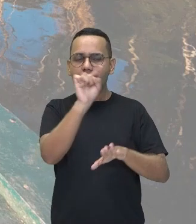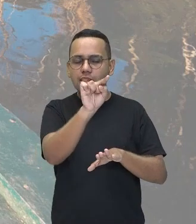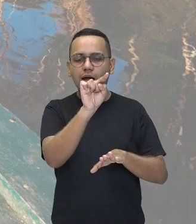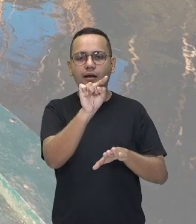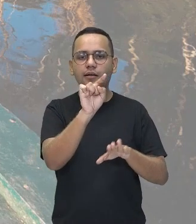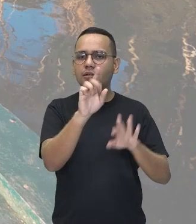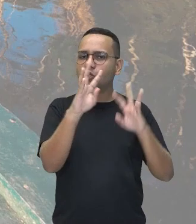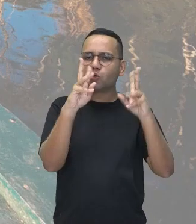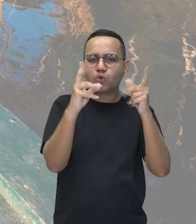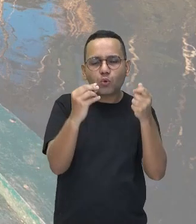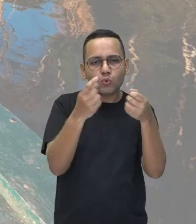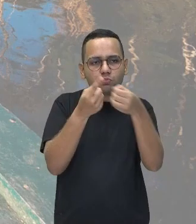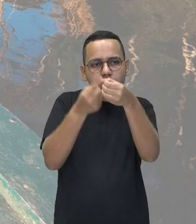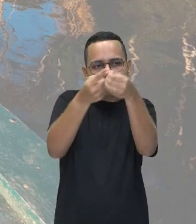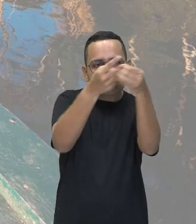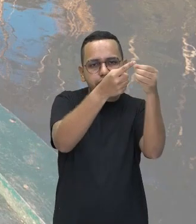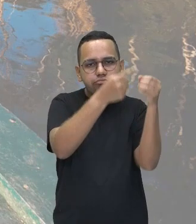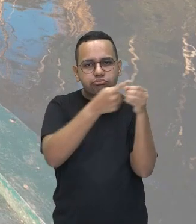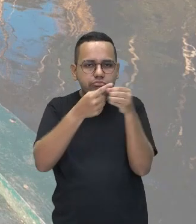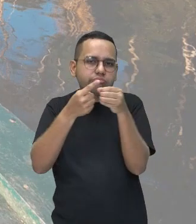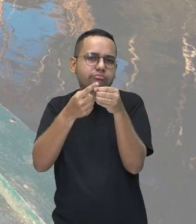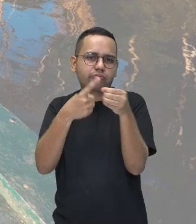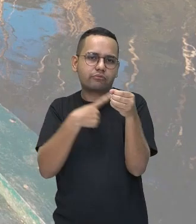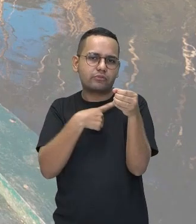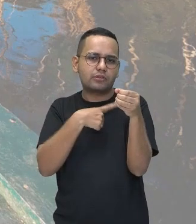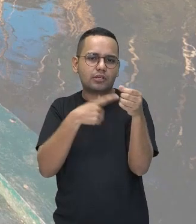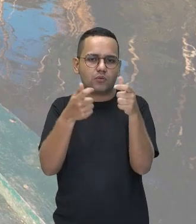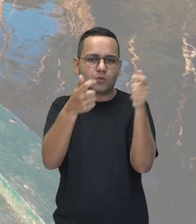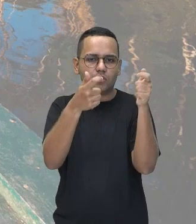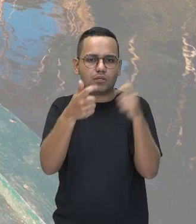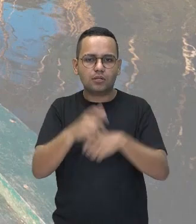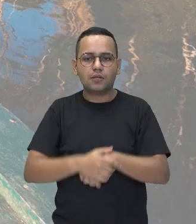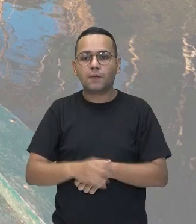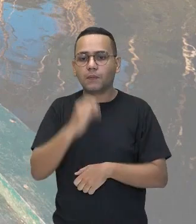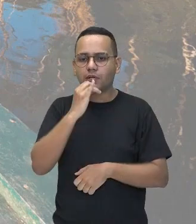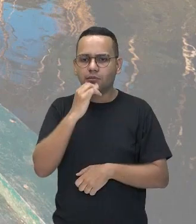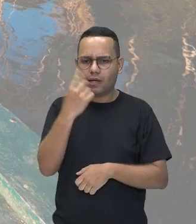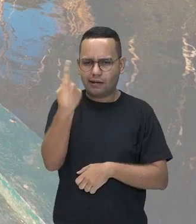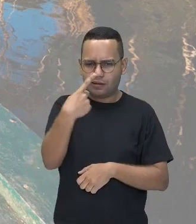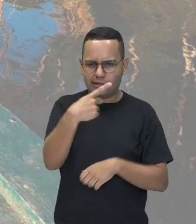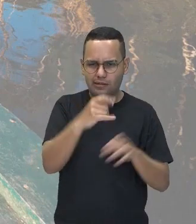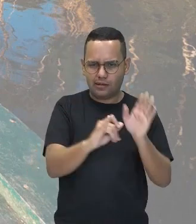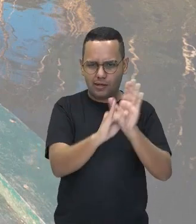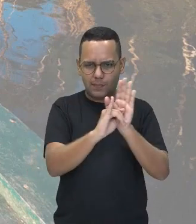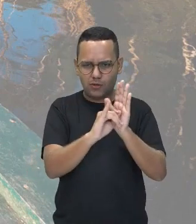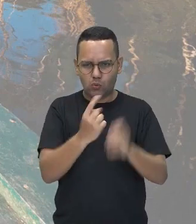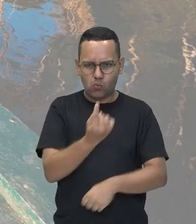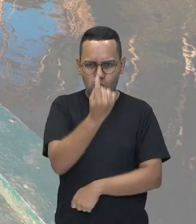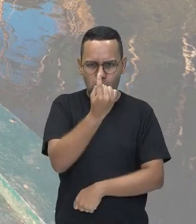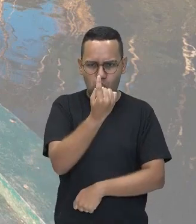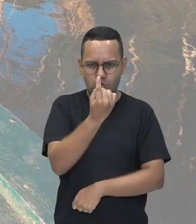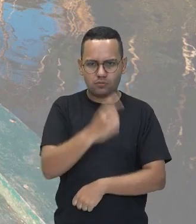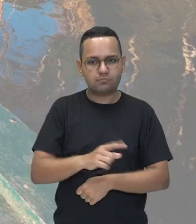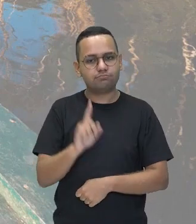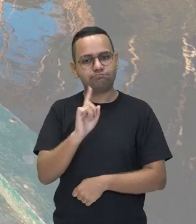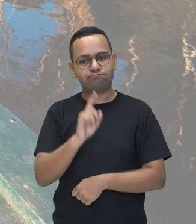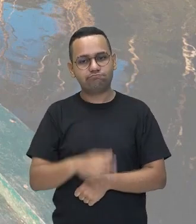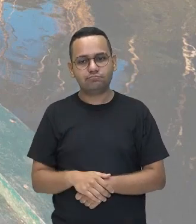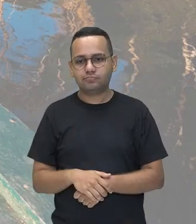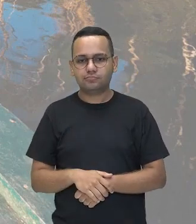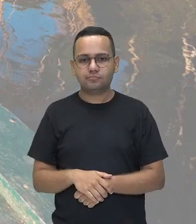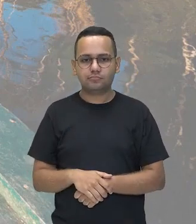que, para a nossa Amazônia, a gente não pode dizer que a gente tem apenas uma identidade. Isso seria o quê? Assassinar, matar o